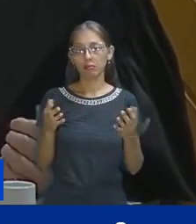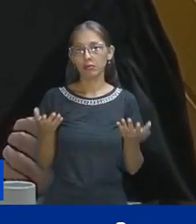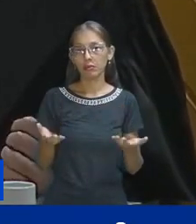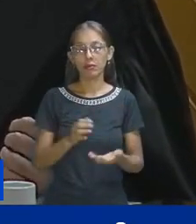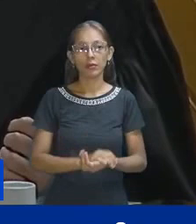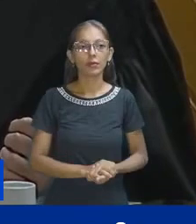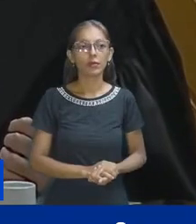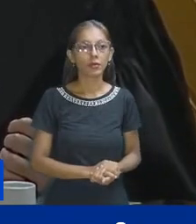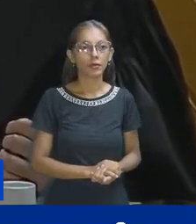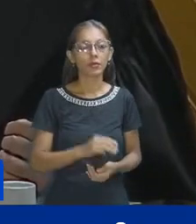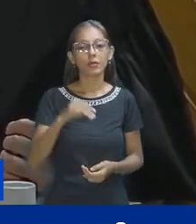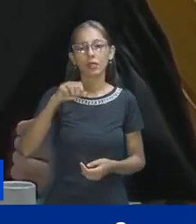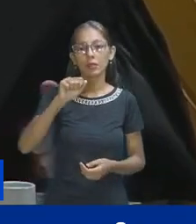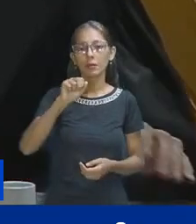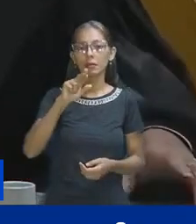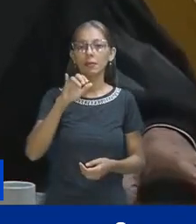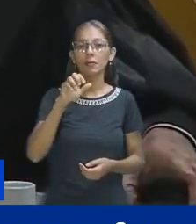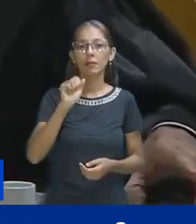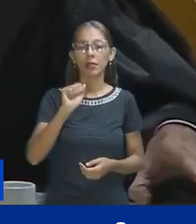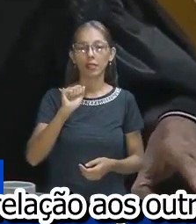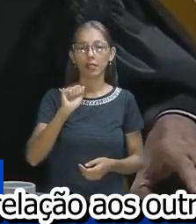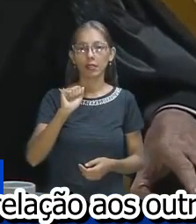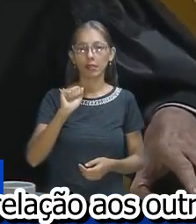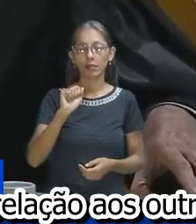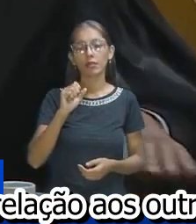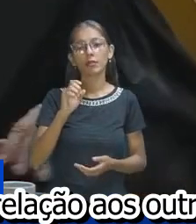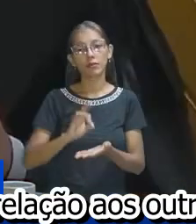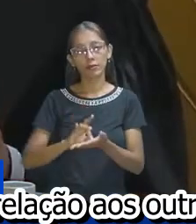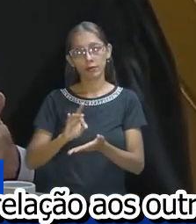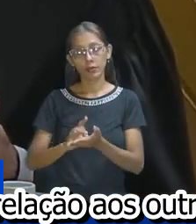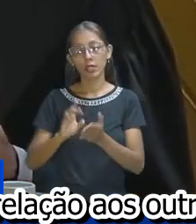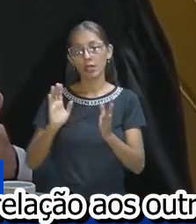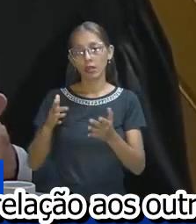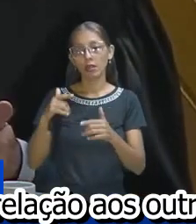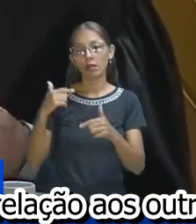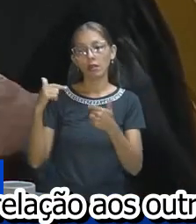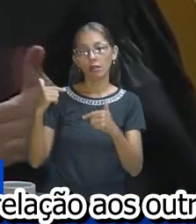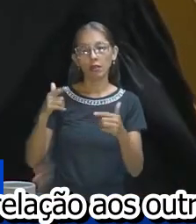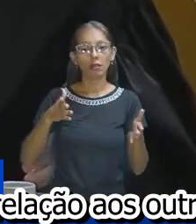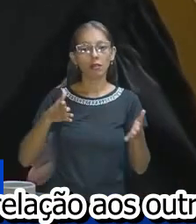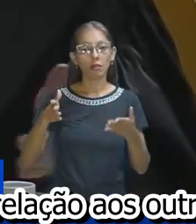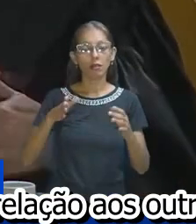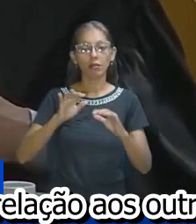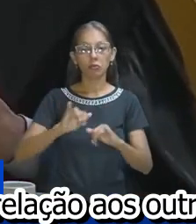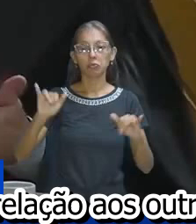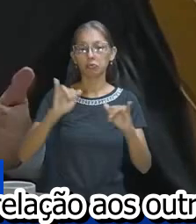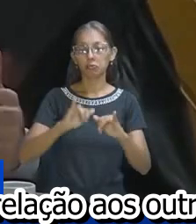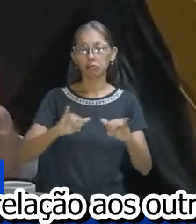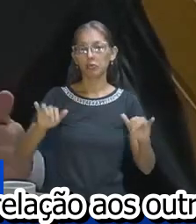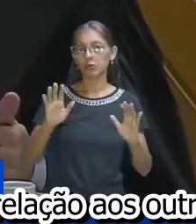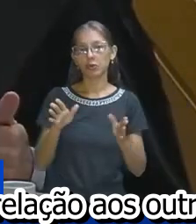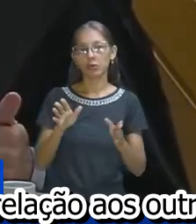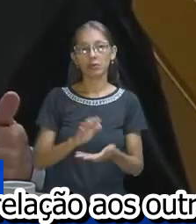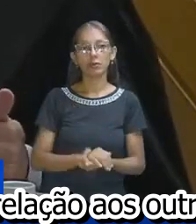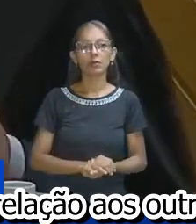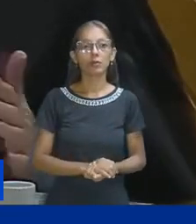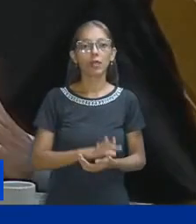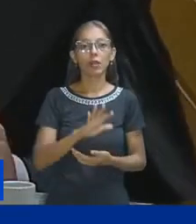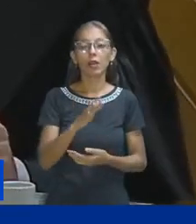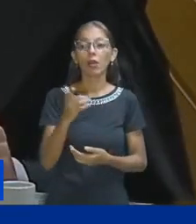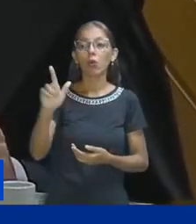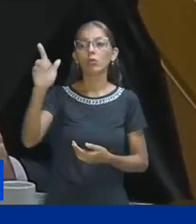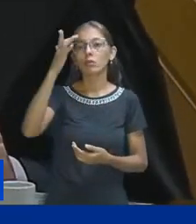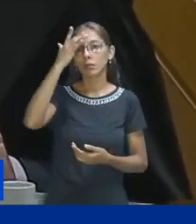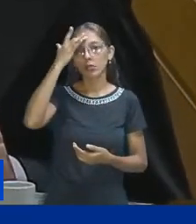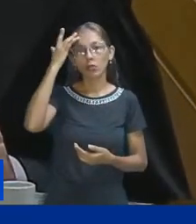Souza trabalhou na campanha do Diogo Sênior, mas é natural que tenha um vínculo, mas em relação aos outros, não